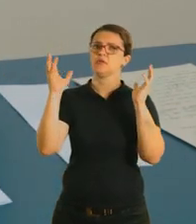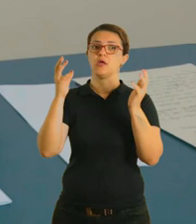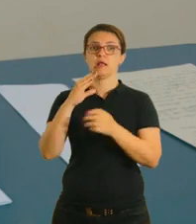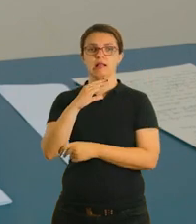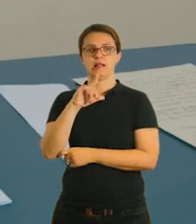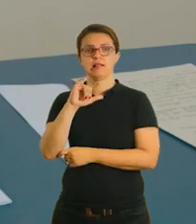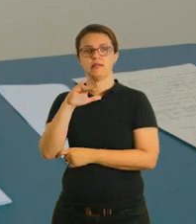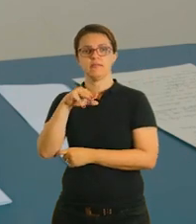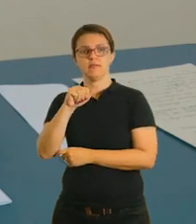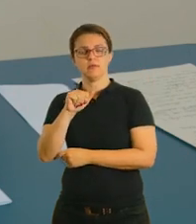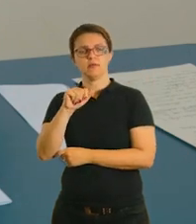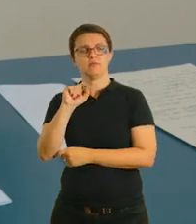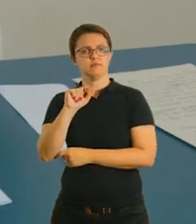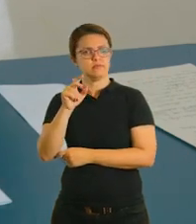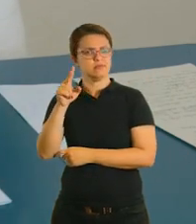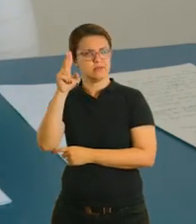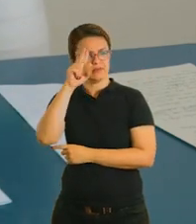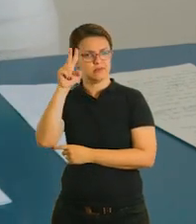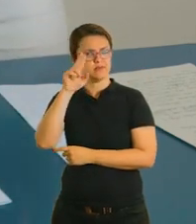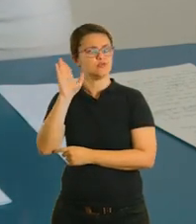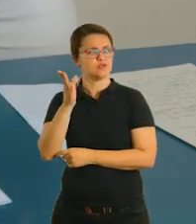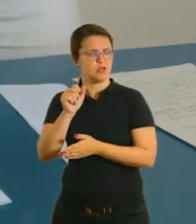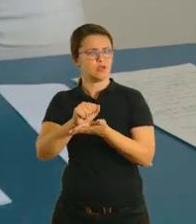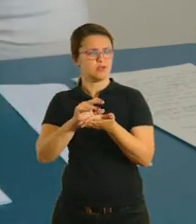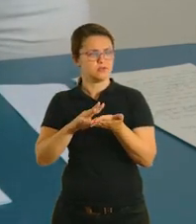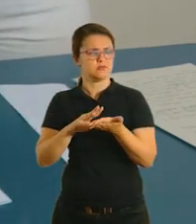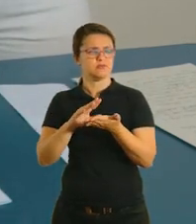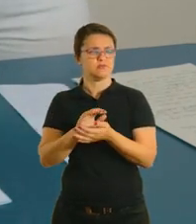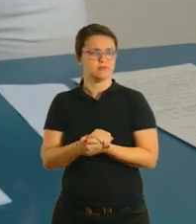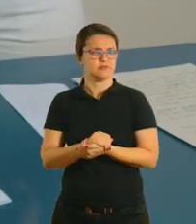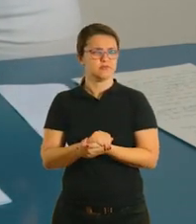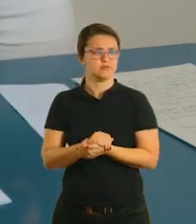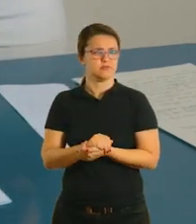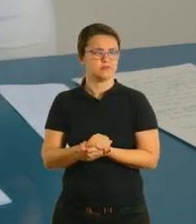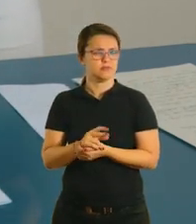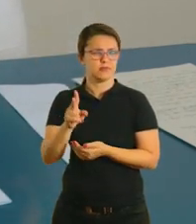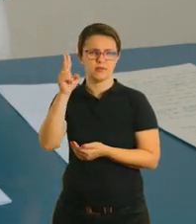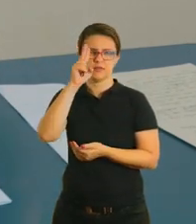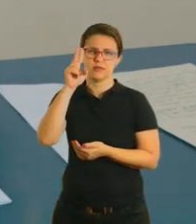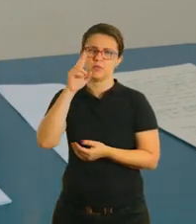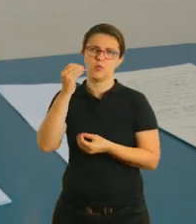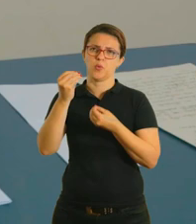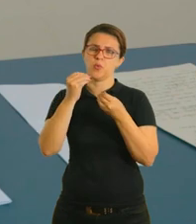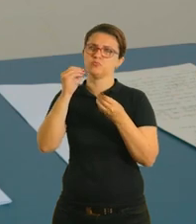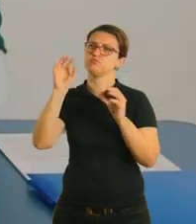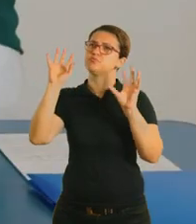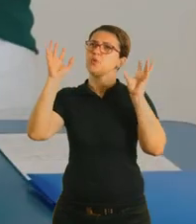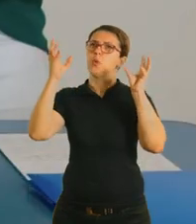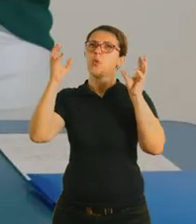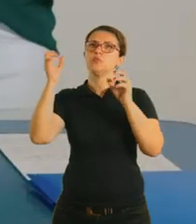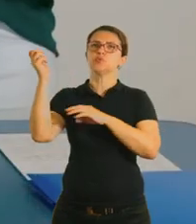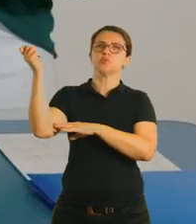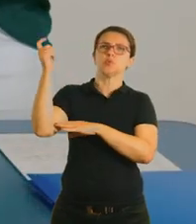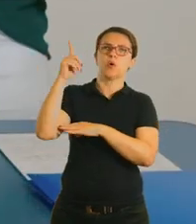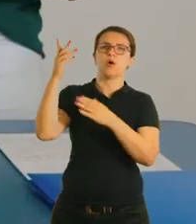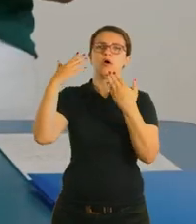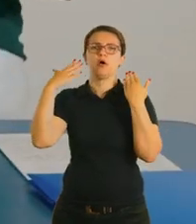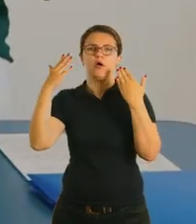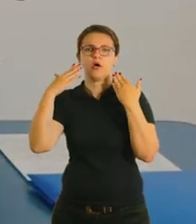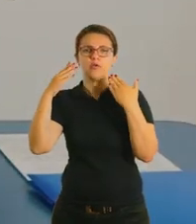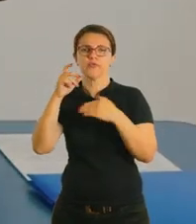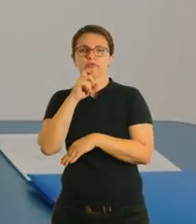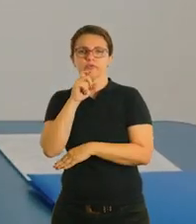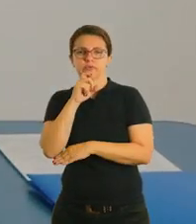estudamos clima aqui no Lição de Casa, estão lembrados? Eu falei muito com vocês na aula de clima sobre tempo meteorológico, que é o